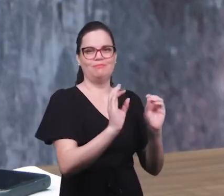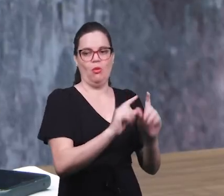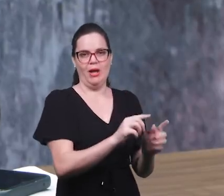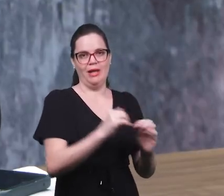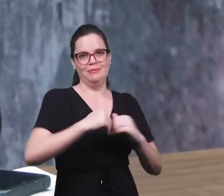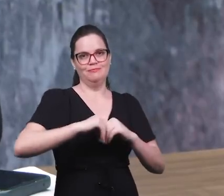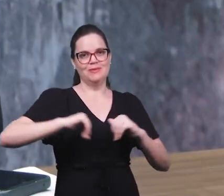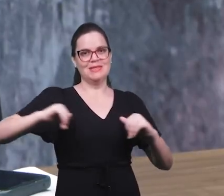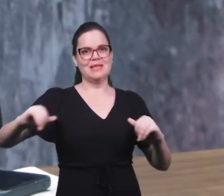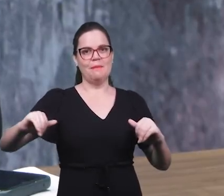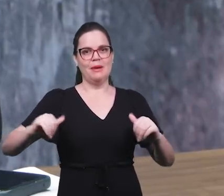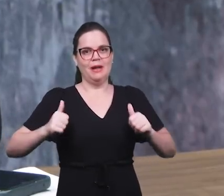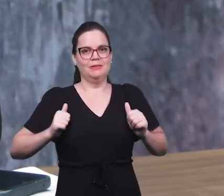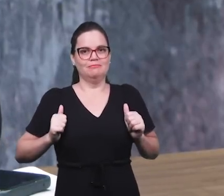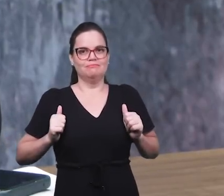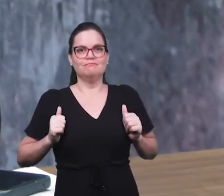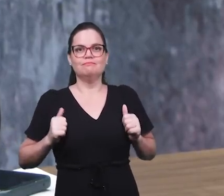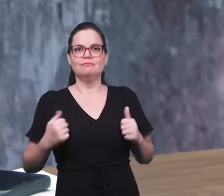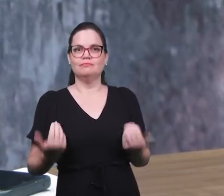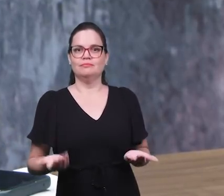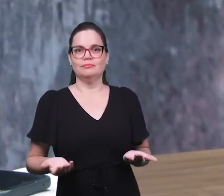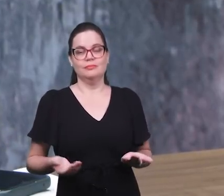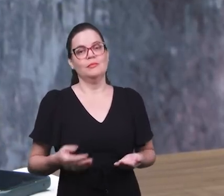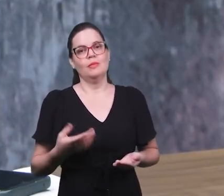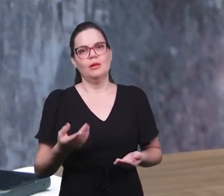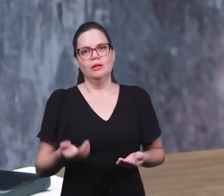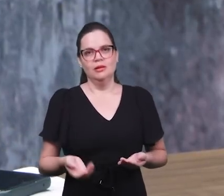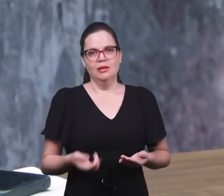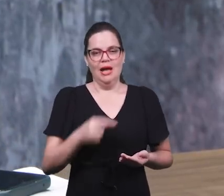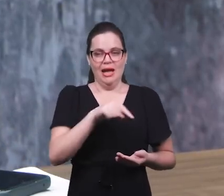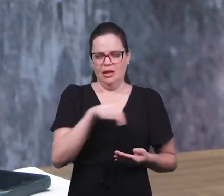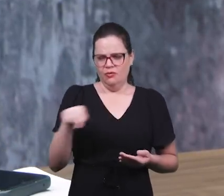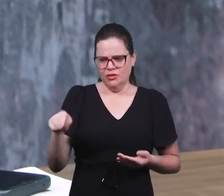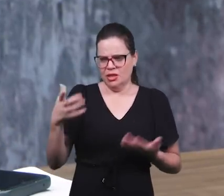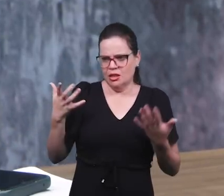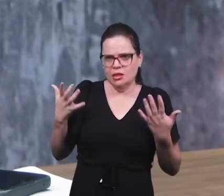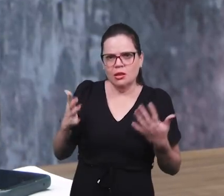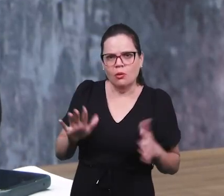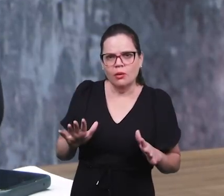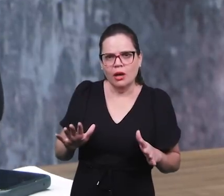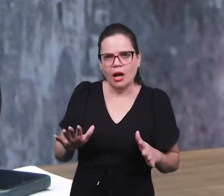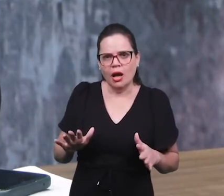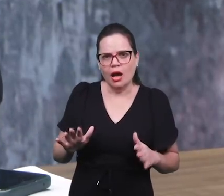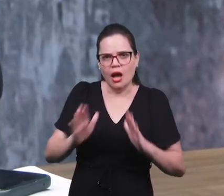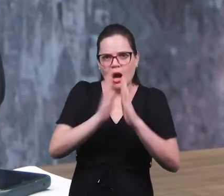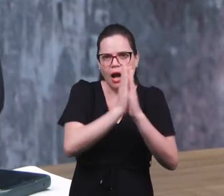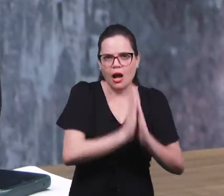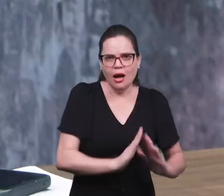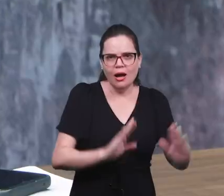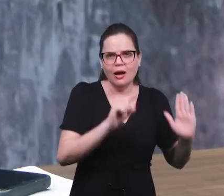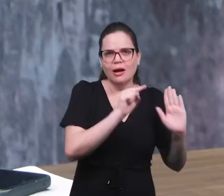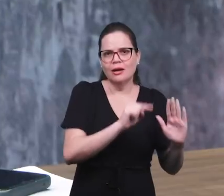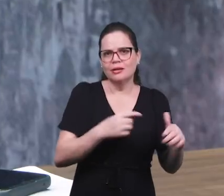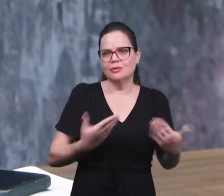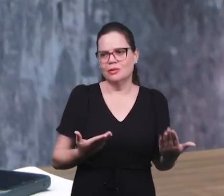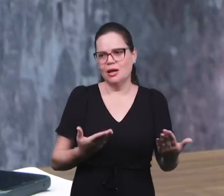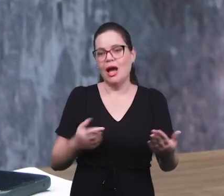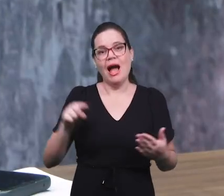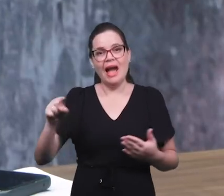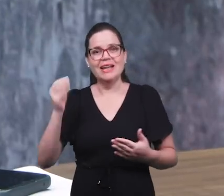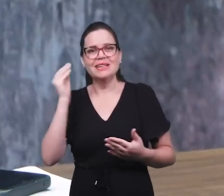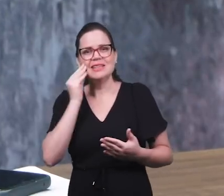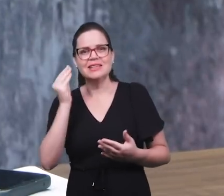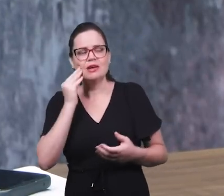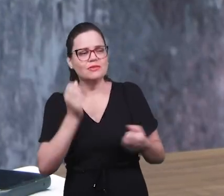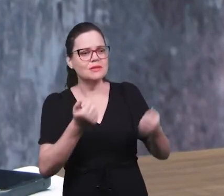haver adoração aos Césares não tinha nenhum tipo de relação com alguma suposta rebeldia política deles.